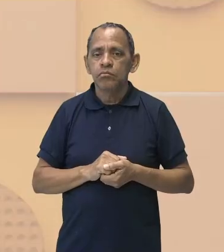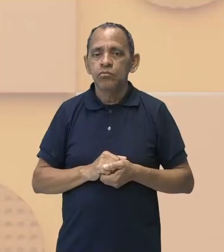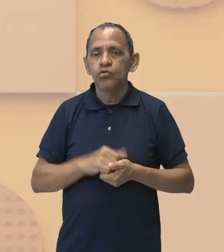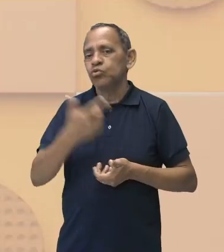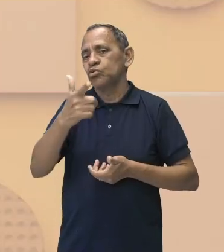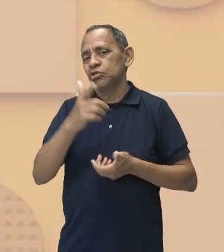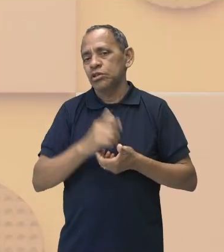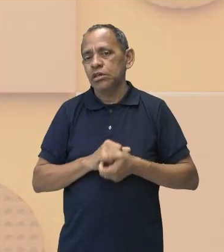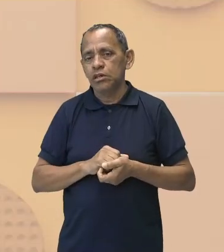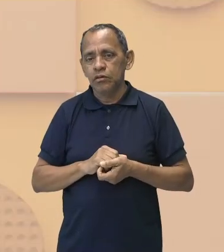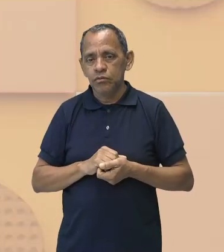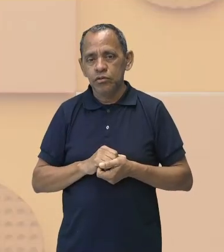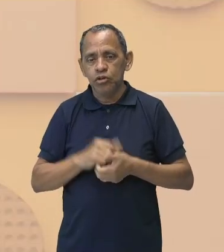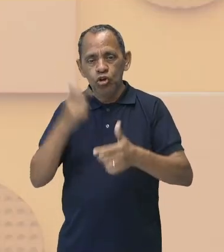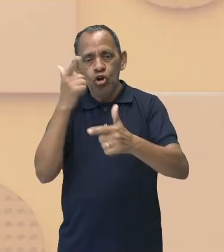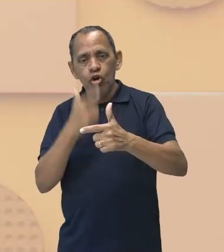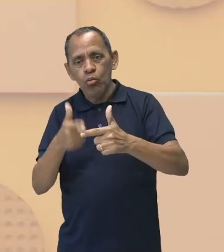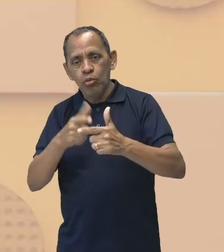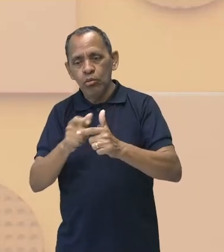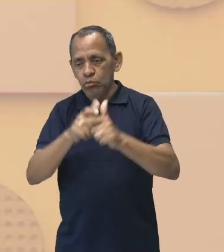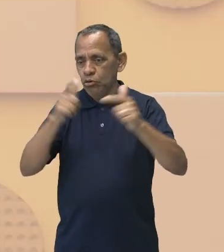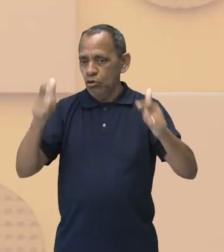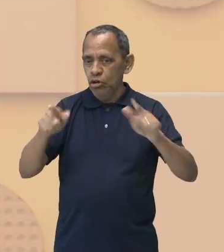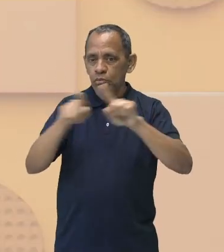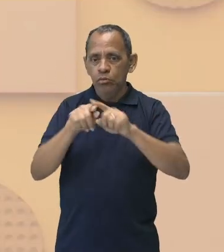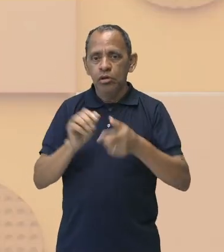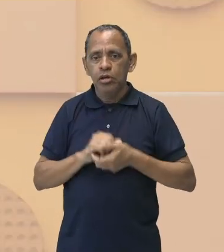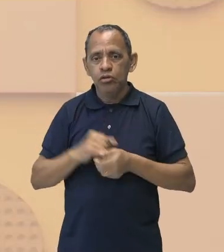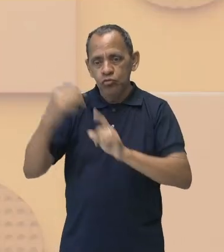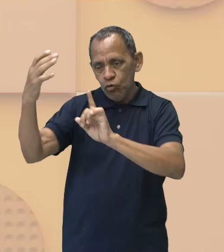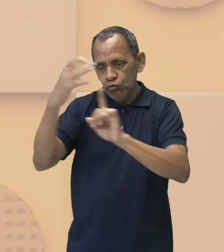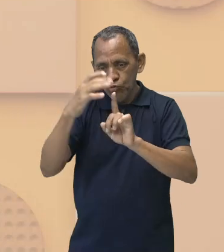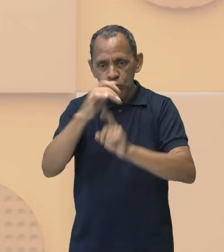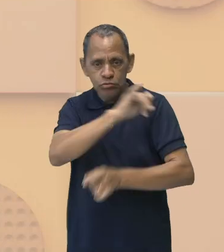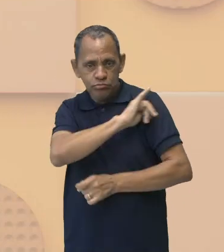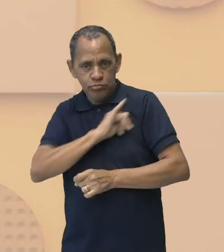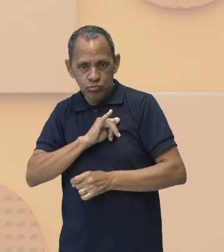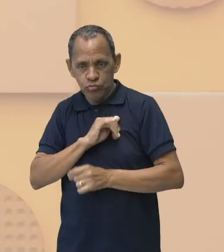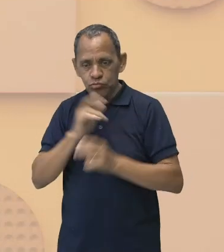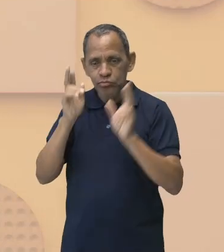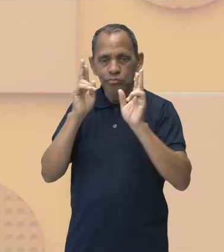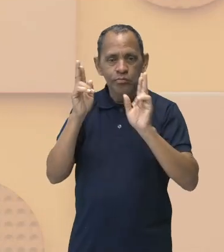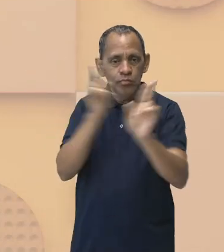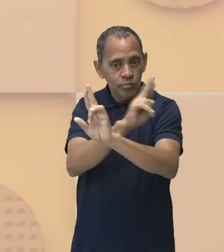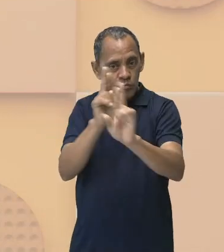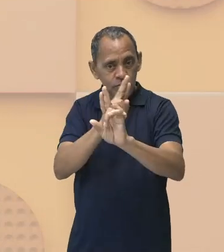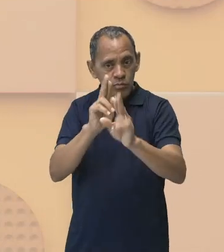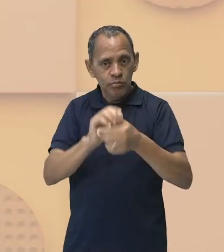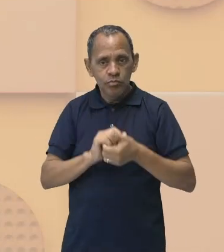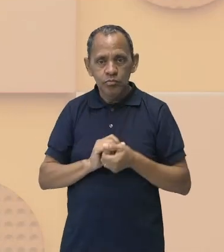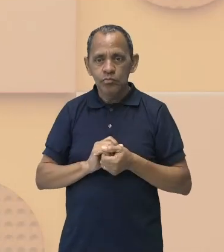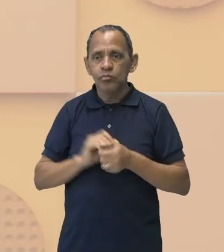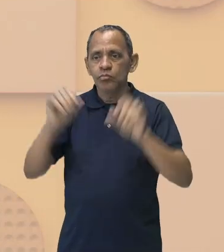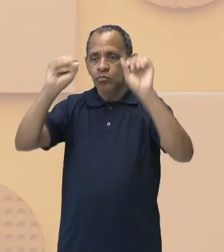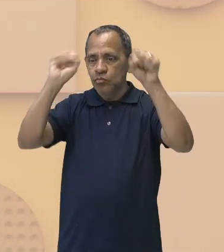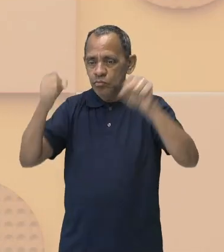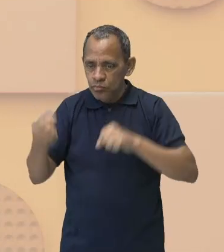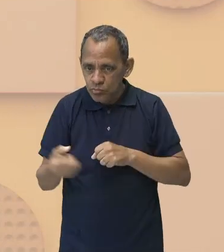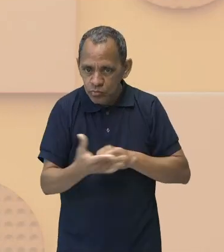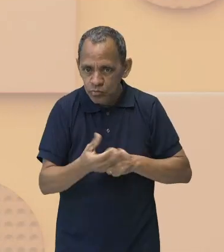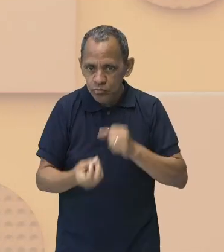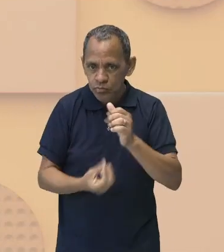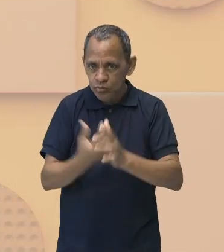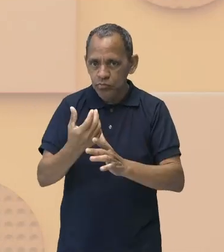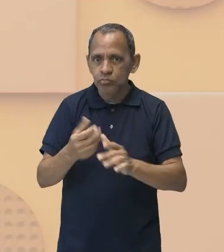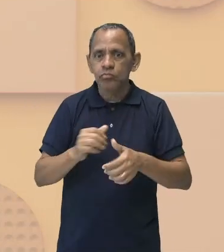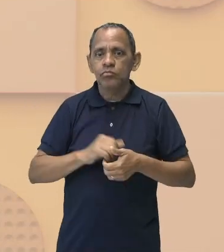uma queixa, ou melhor dizendo, né, uma represália do então imperador em relação a esse sistema que estava sendo implementado